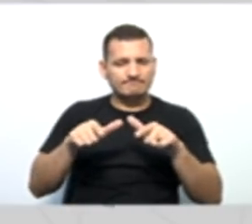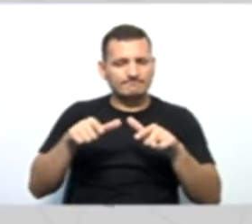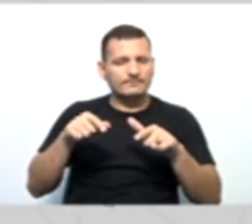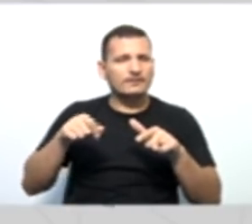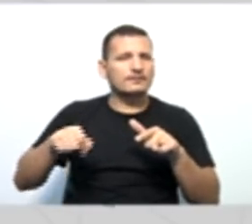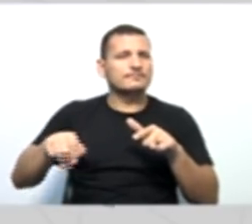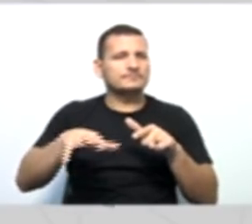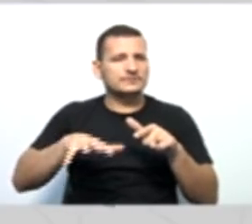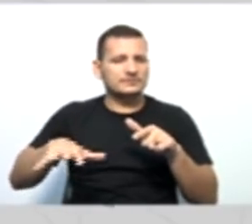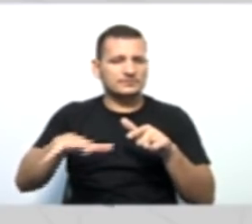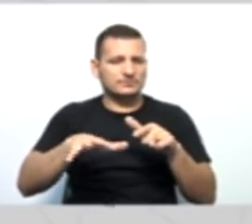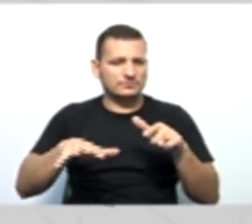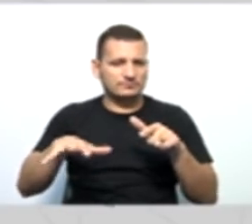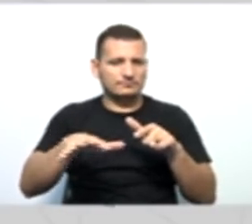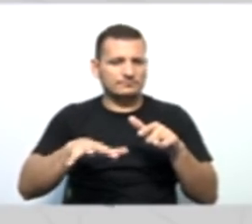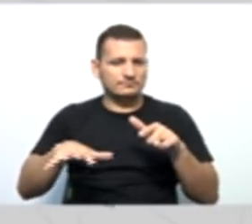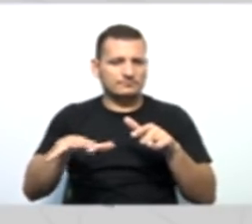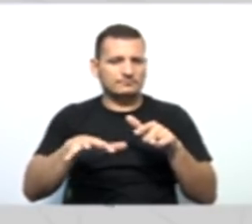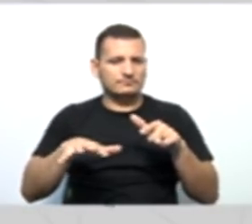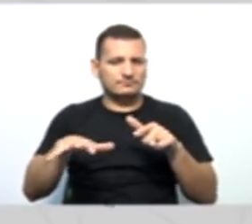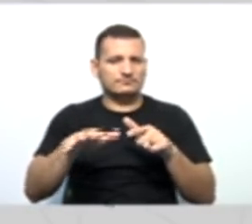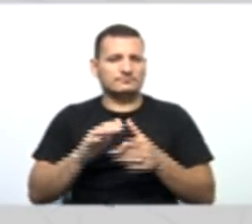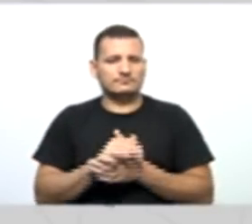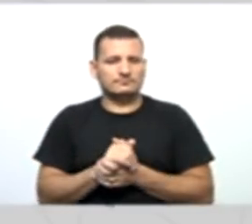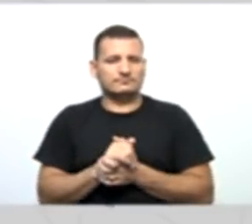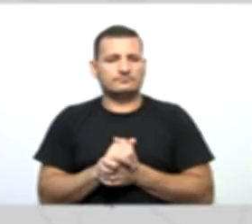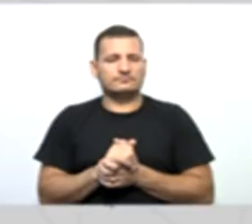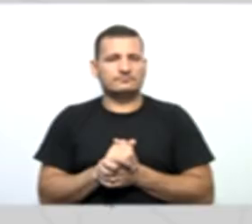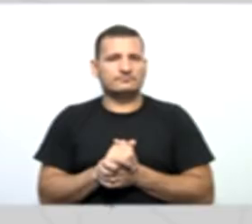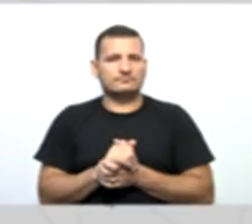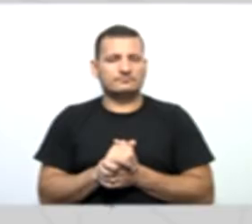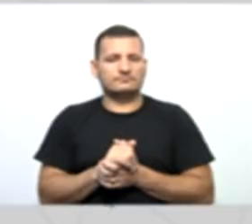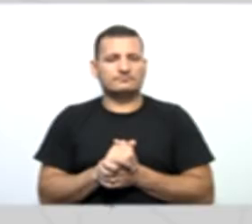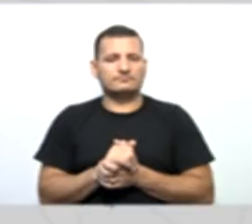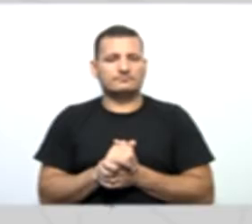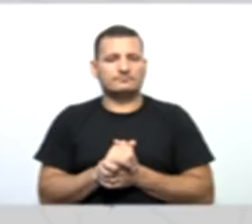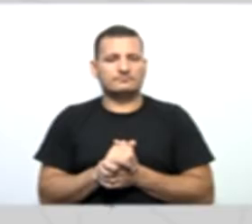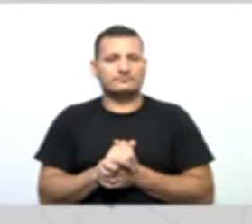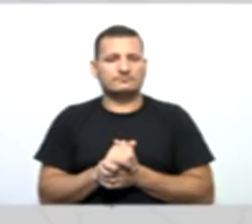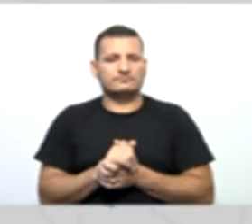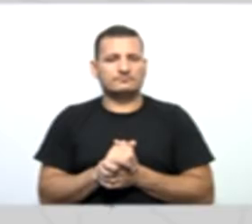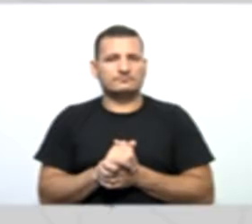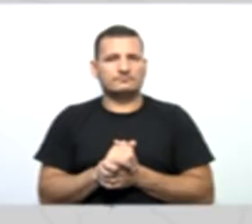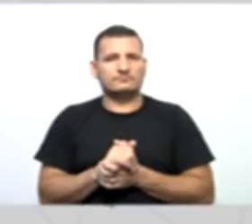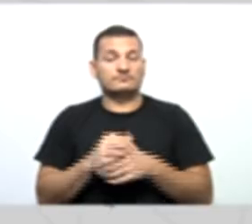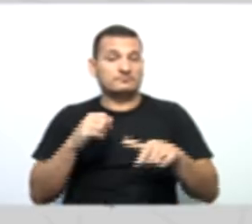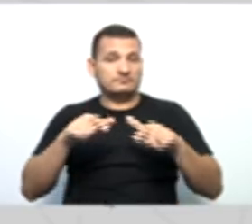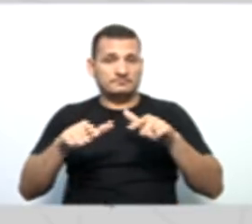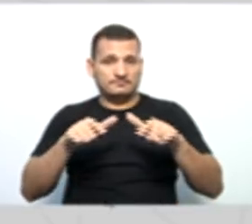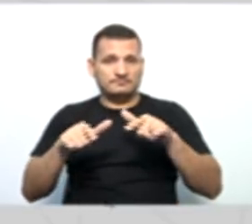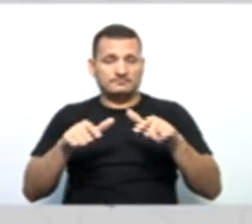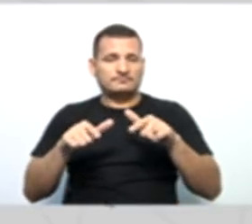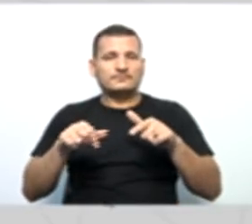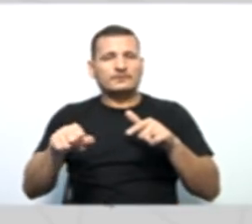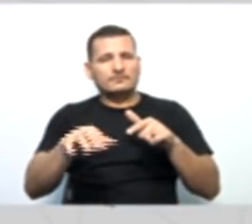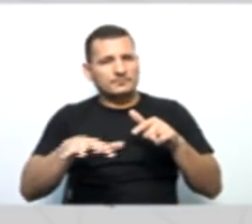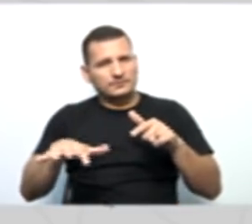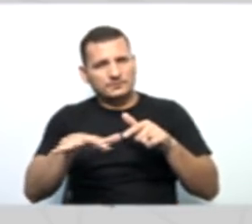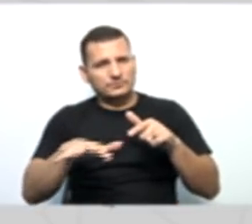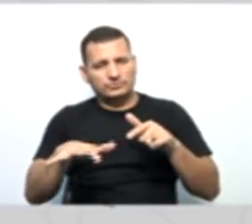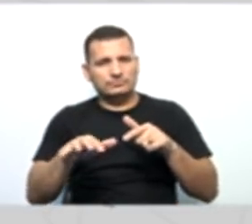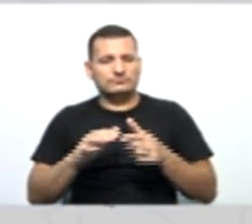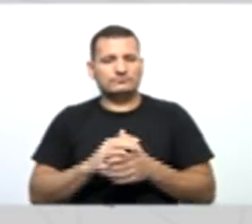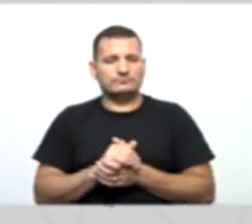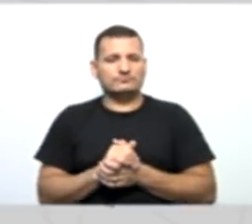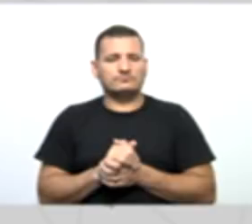em que o trabalhador é realizado, em que o trabalho é realizado e com ele se